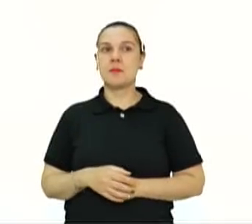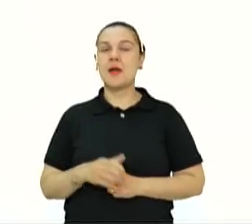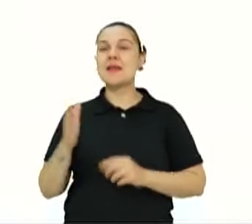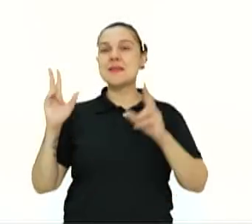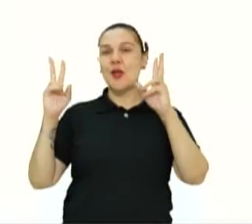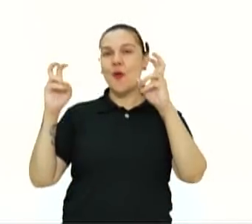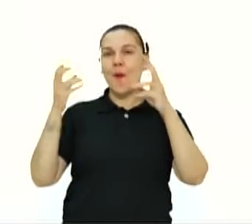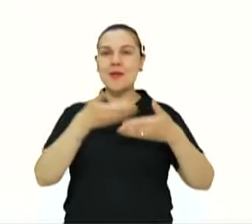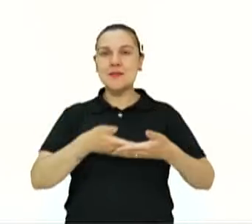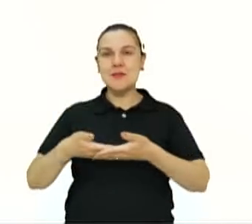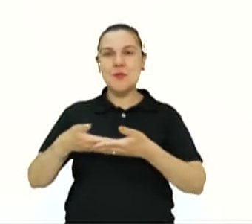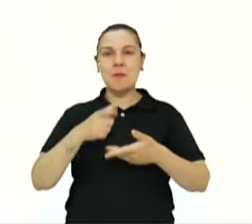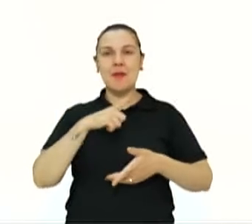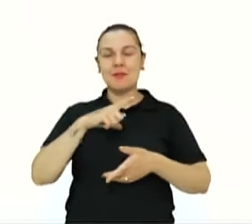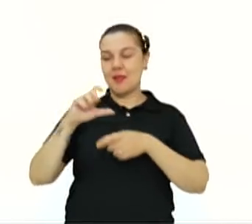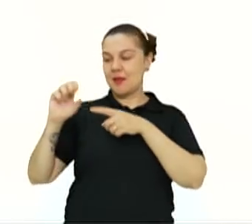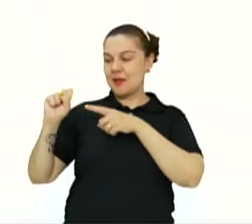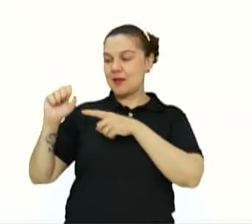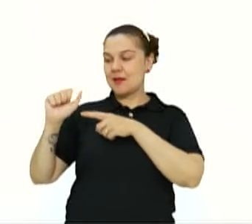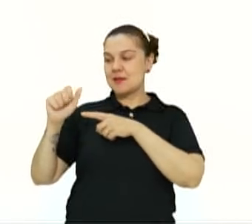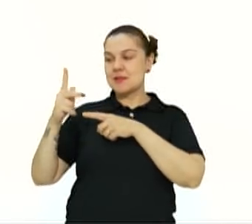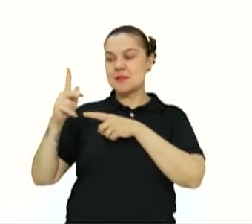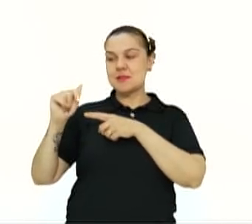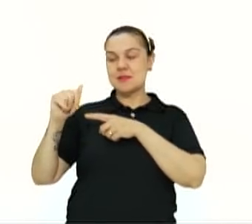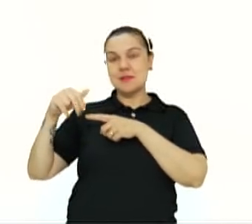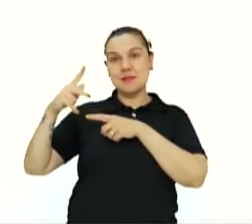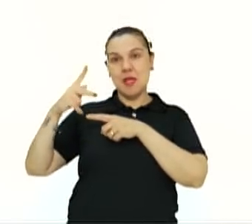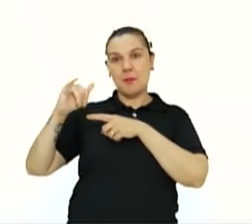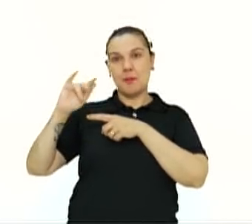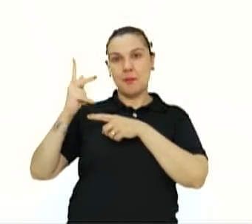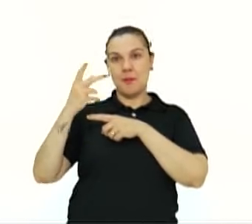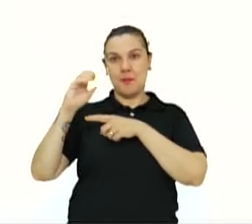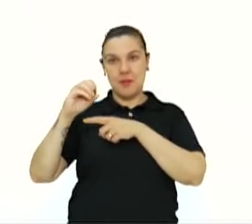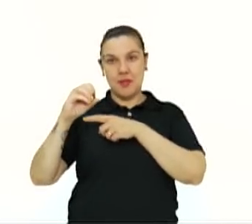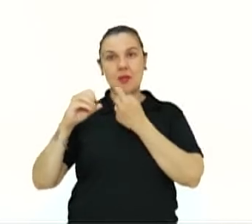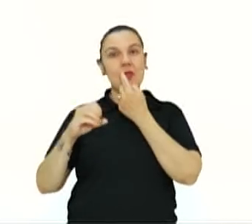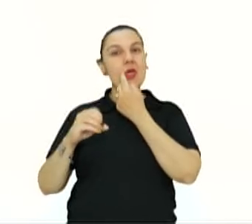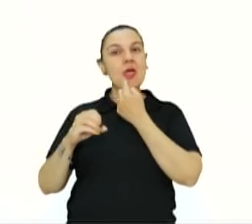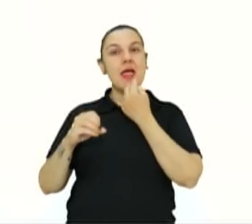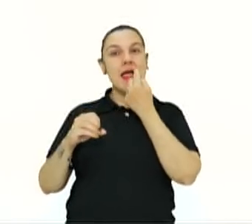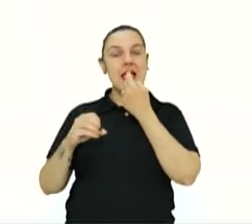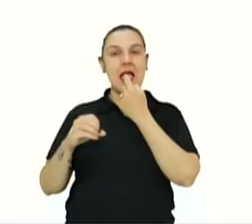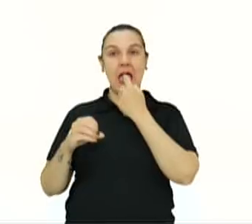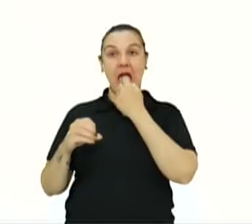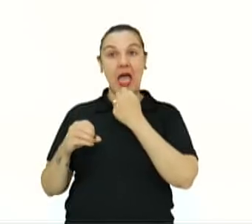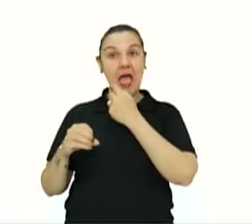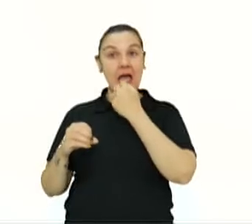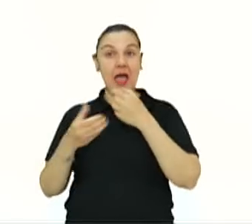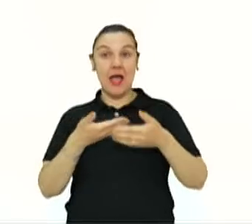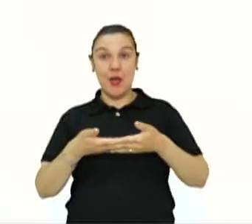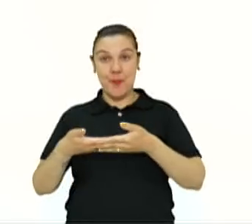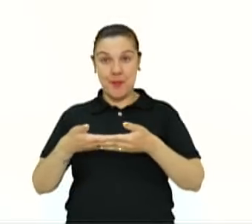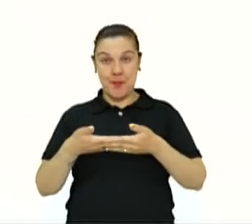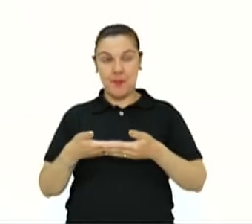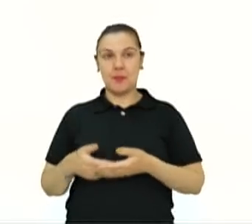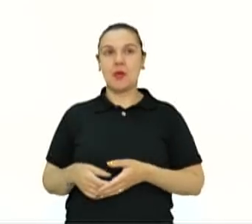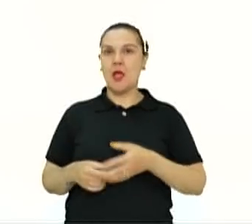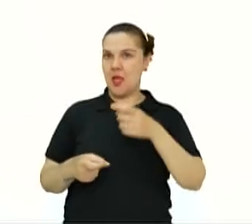do sapinho nas crianças. É um tipo de candidíase, só que é uma candidíase oral, que não é